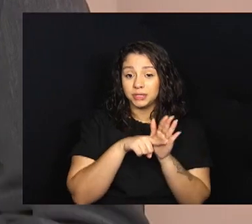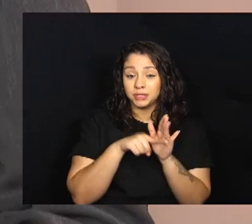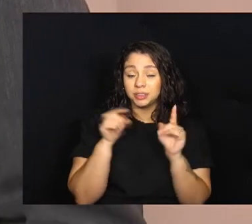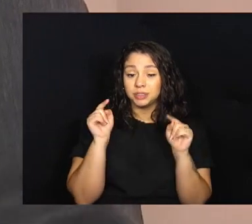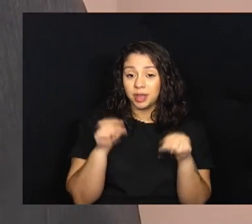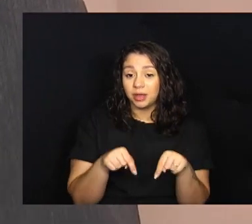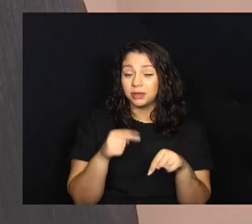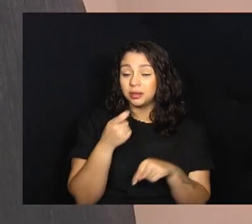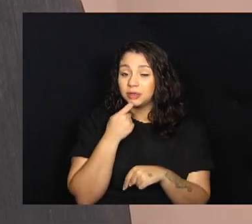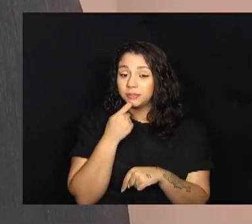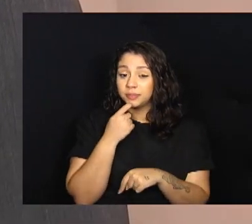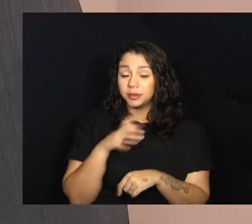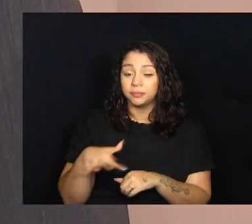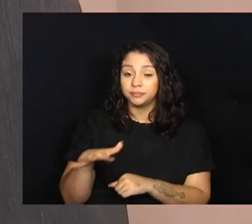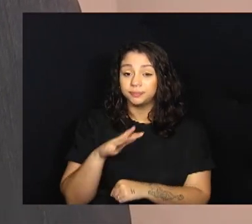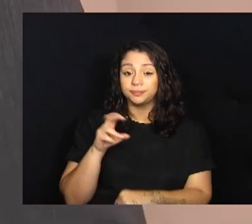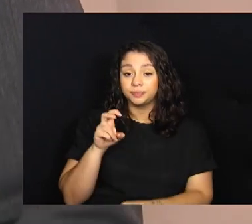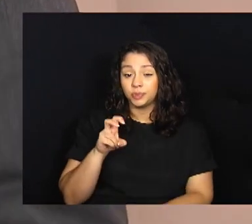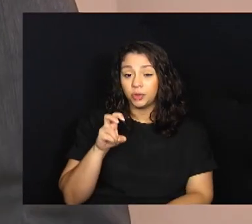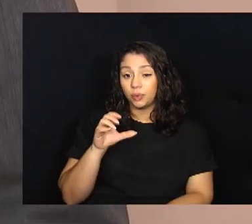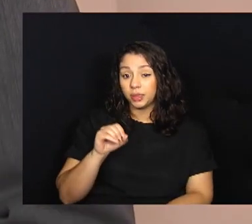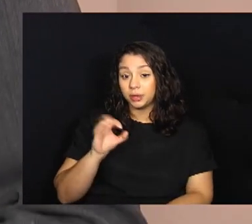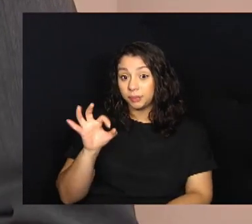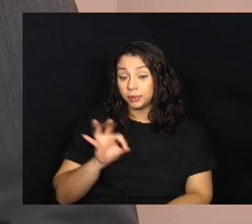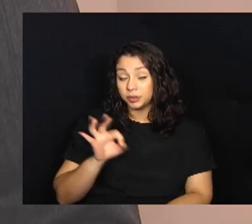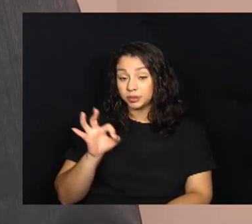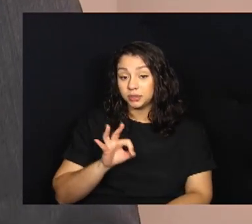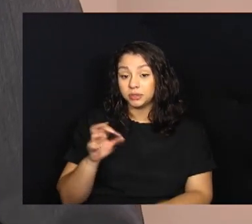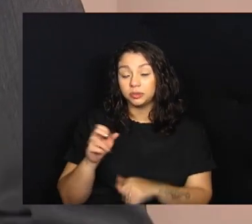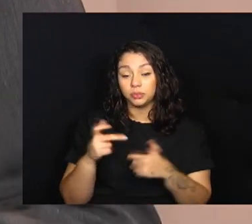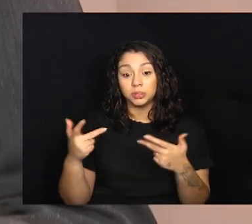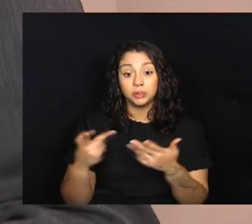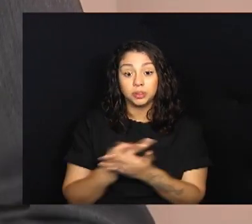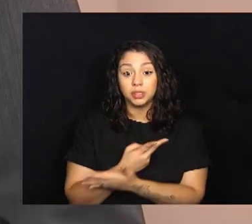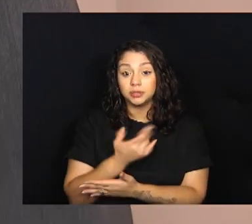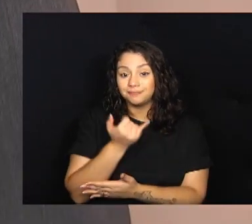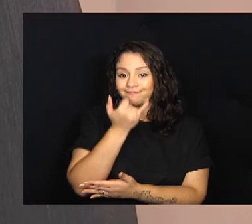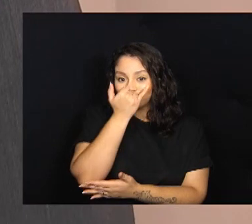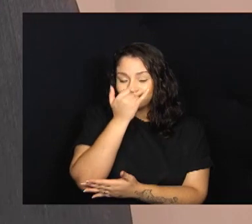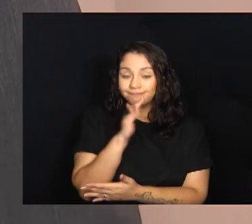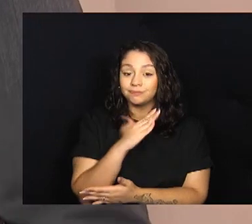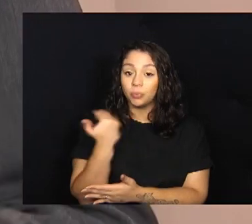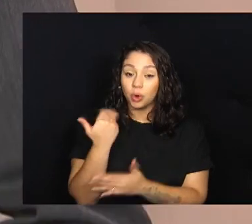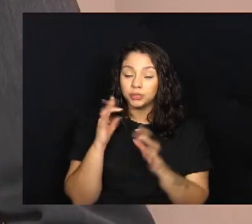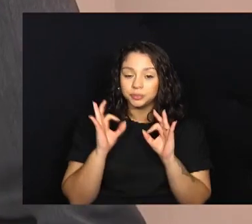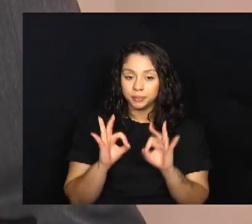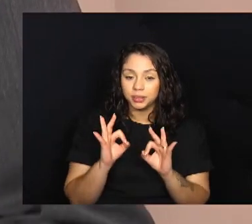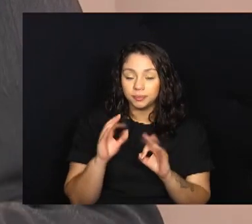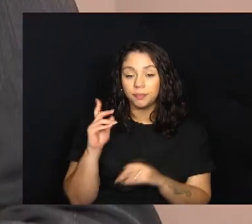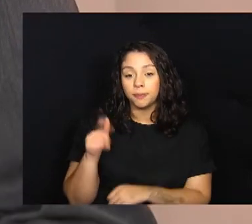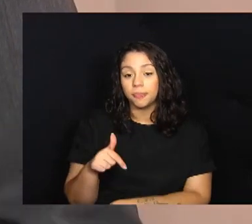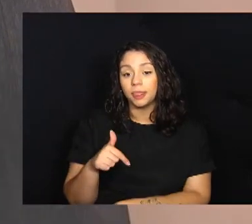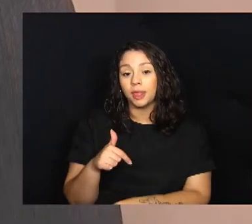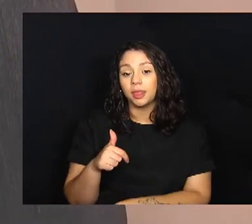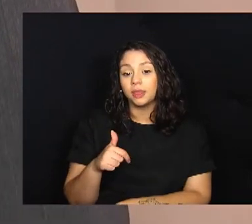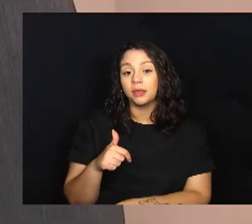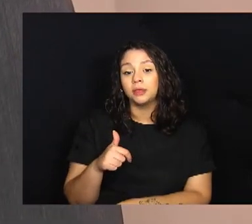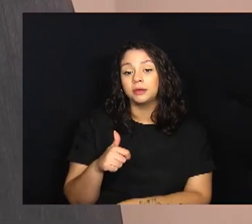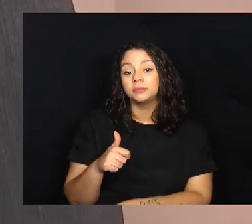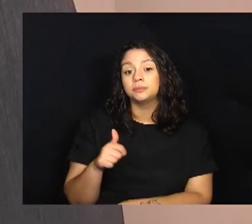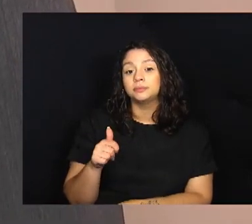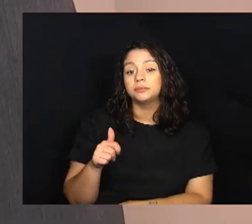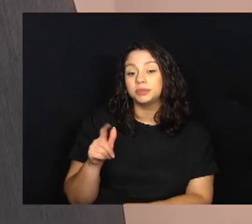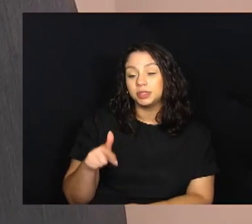Campinas, aproximadamente 50% desses casos fatais são sinistros relacionados